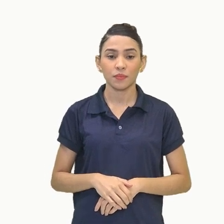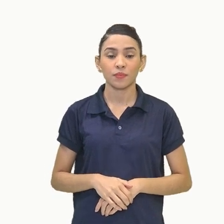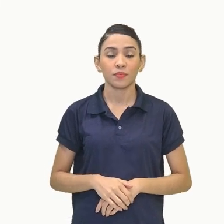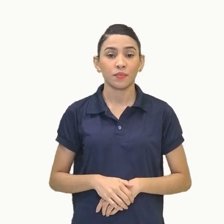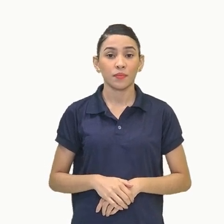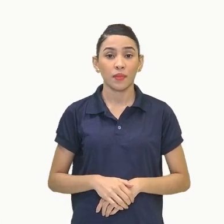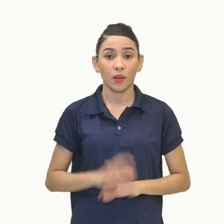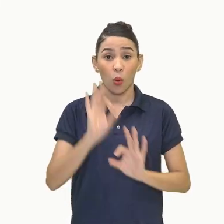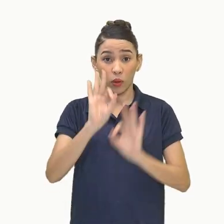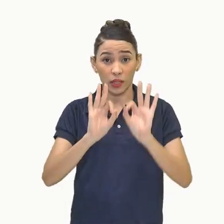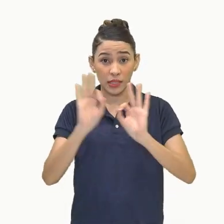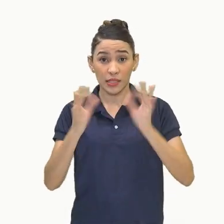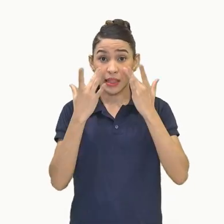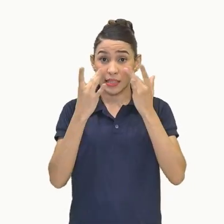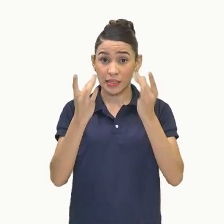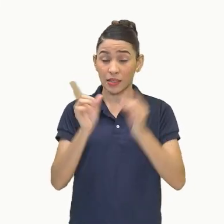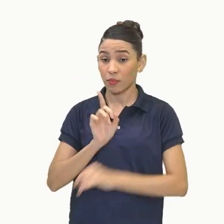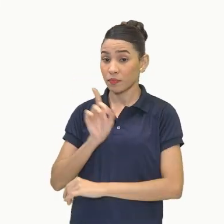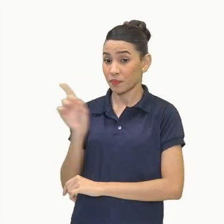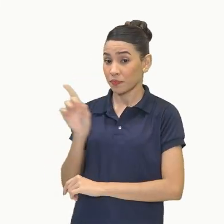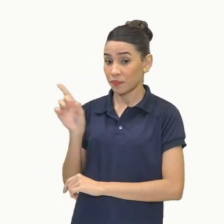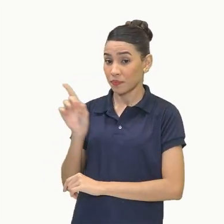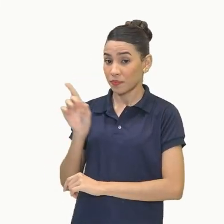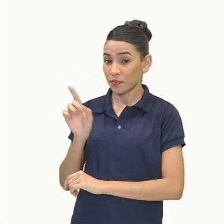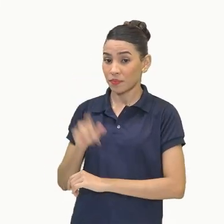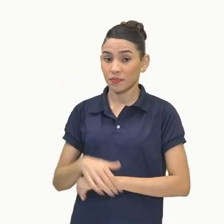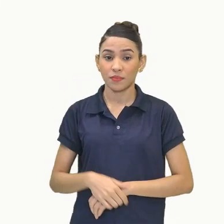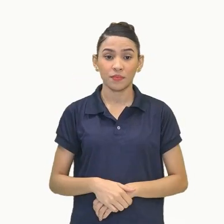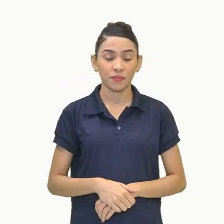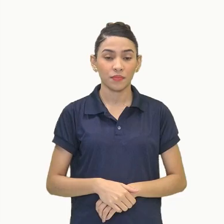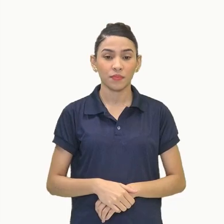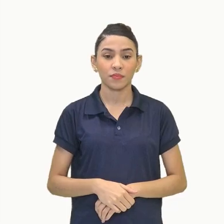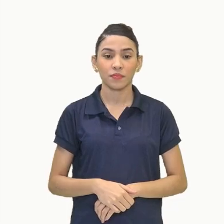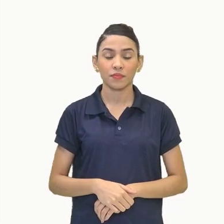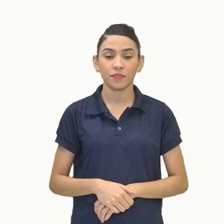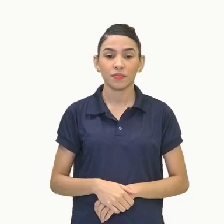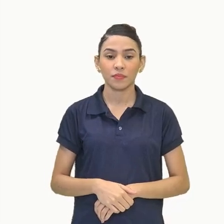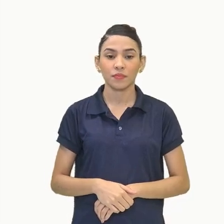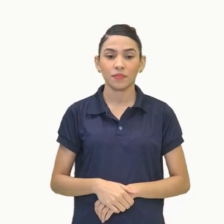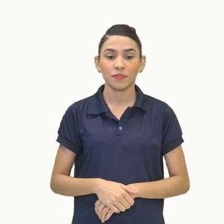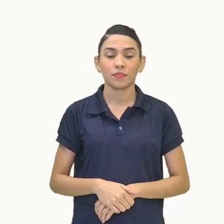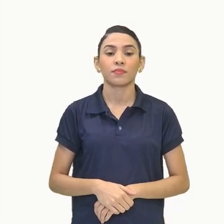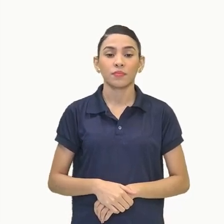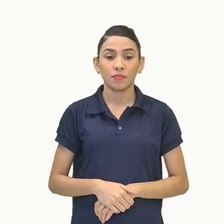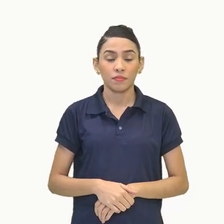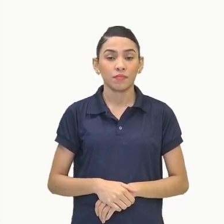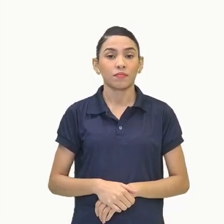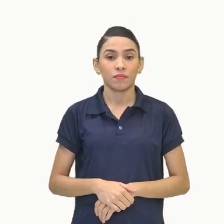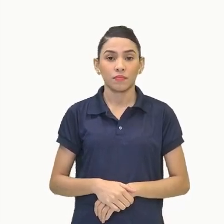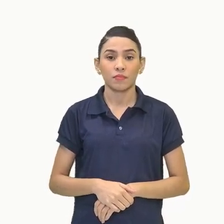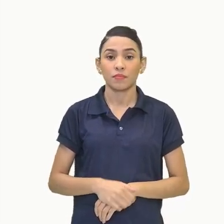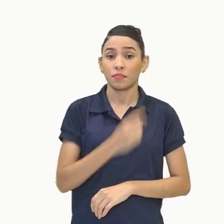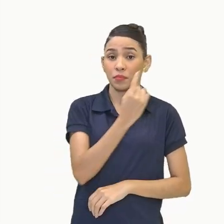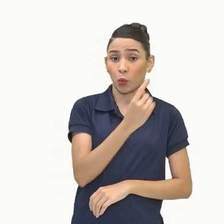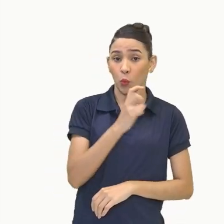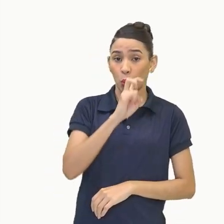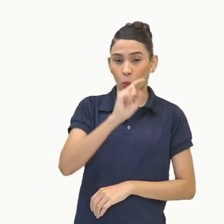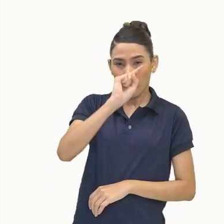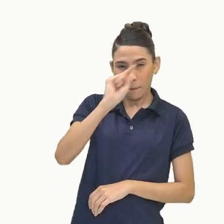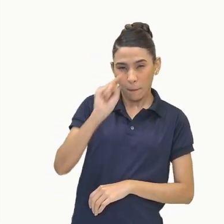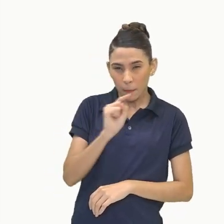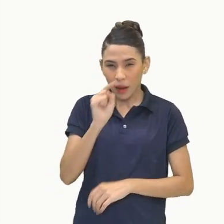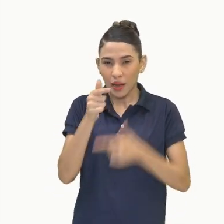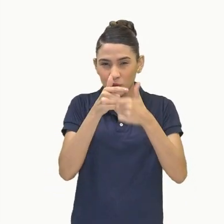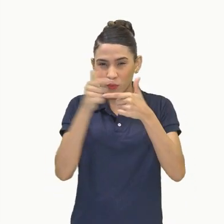Então, eu vou pegar um número que tem que ser maior ou igual que 4. O 1 não pode, então vai ser 15. 15 dividido por